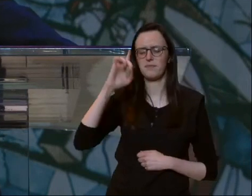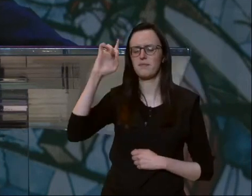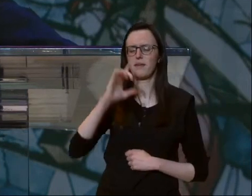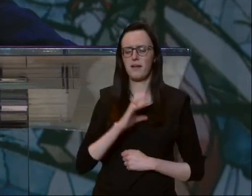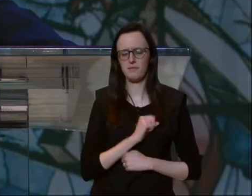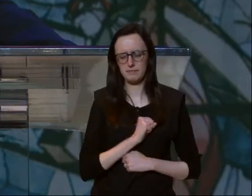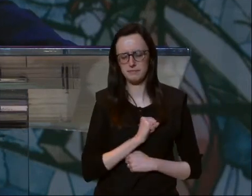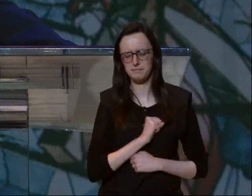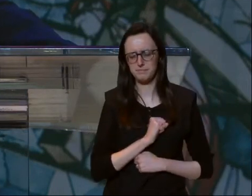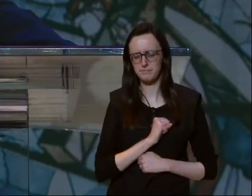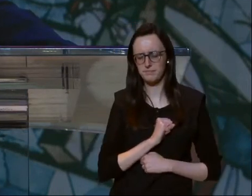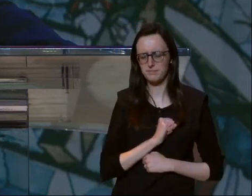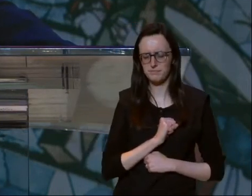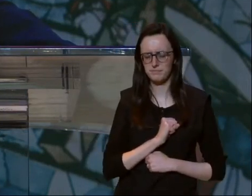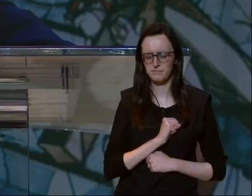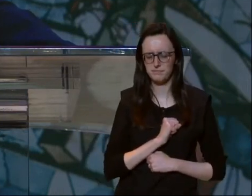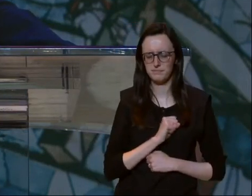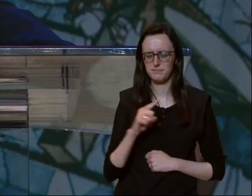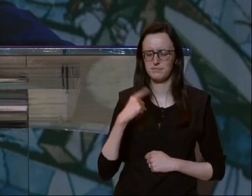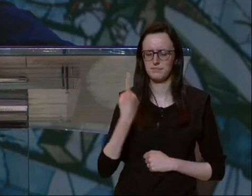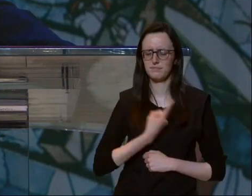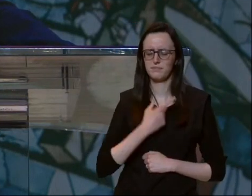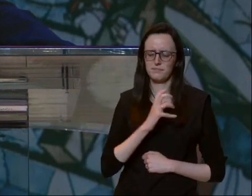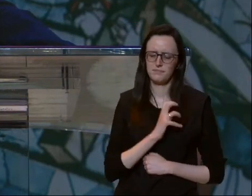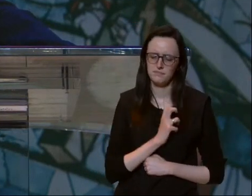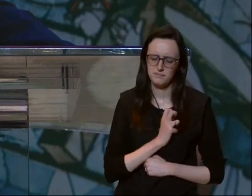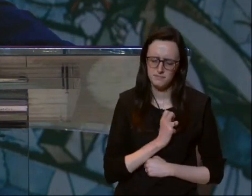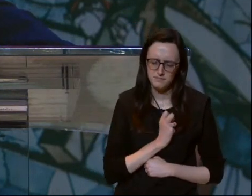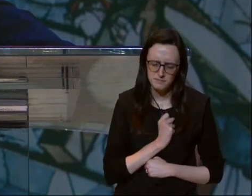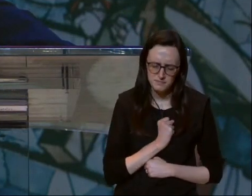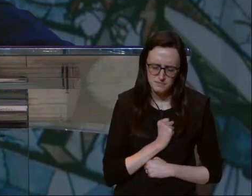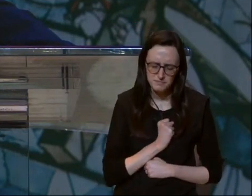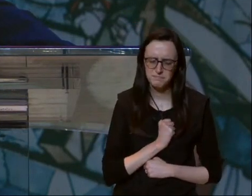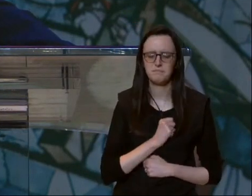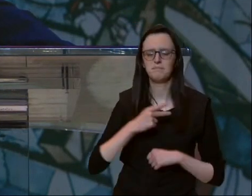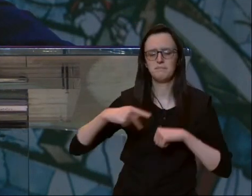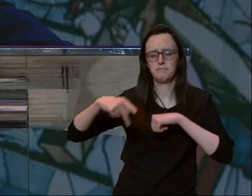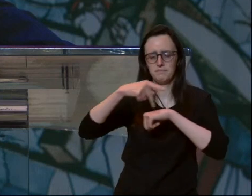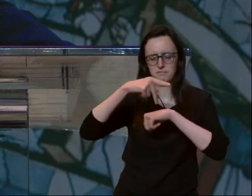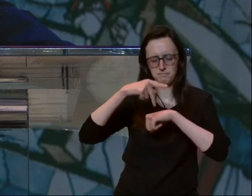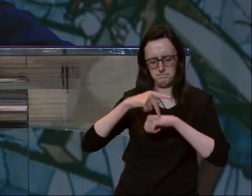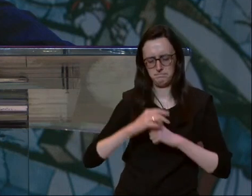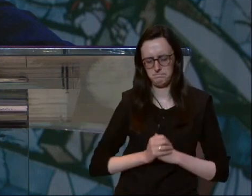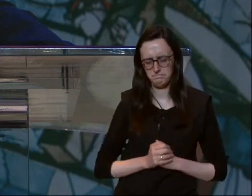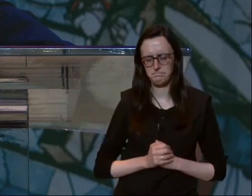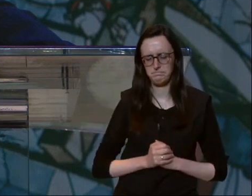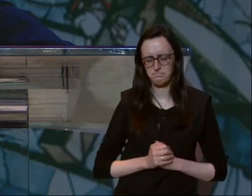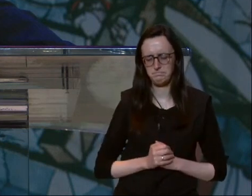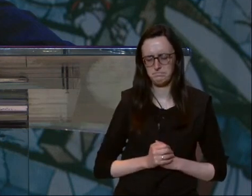Deus amado, nós amamos tanto esta pátria querida, Senhor.